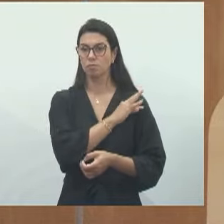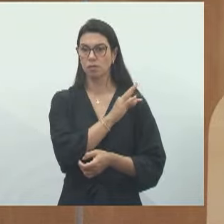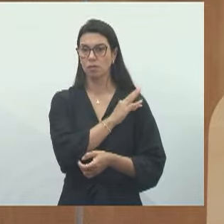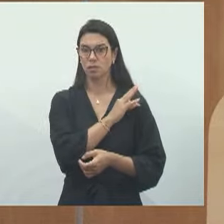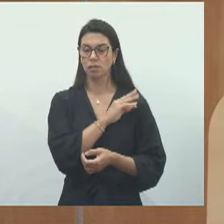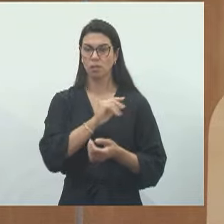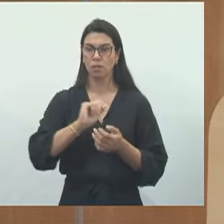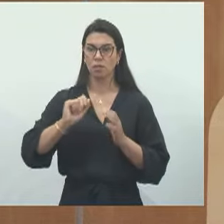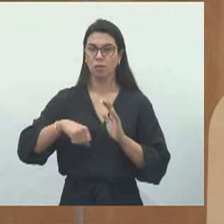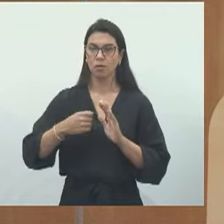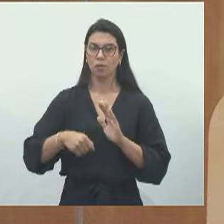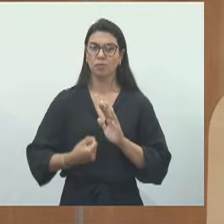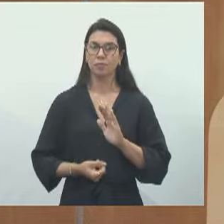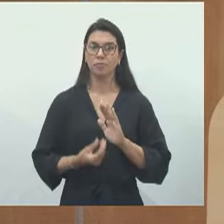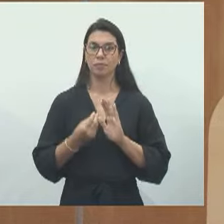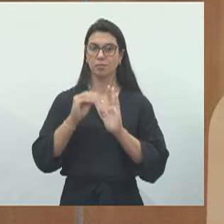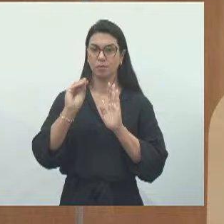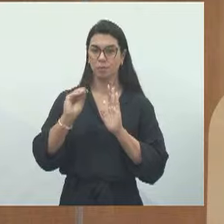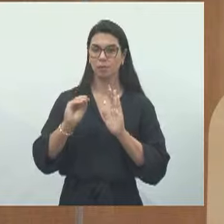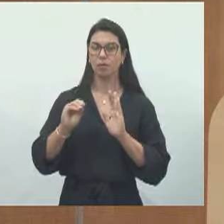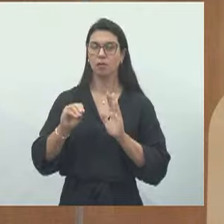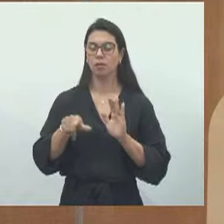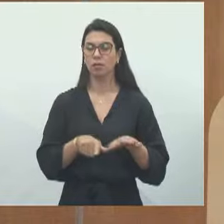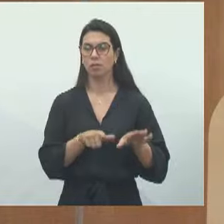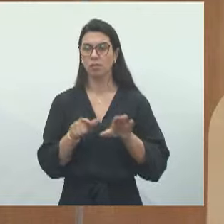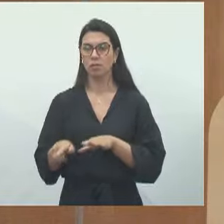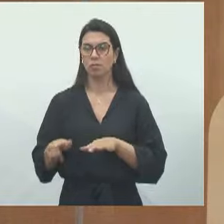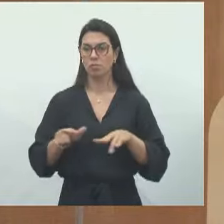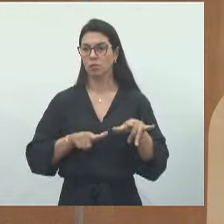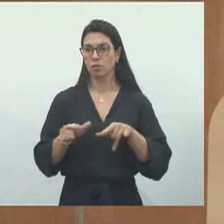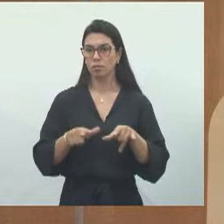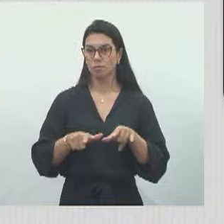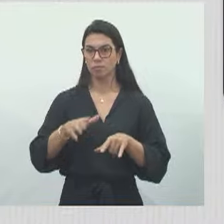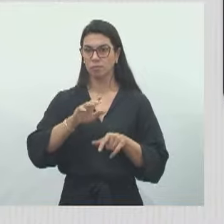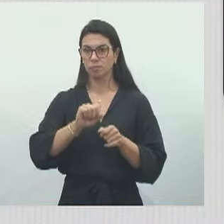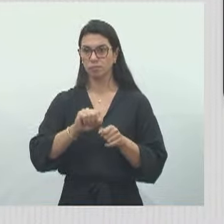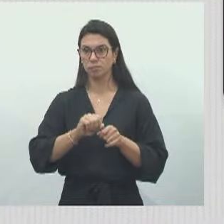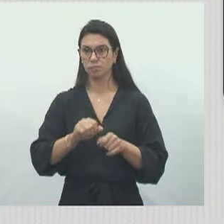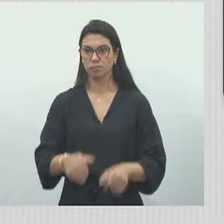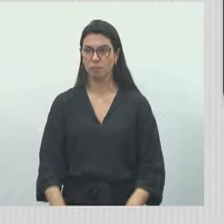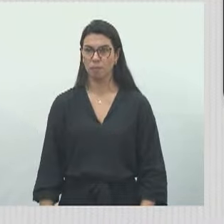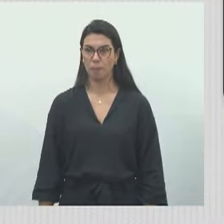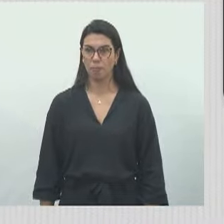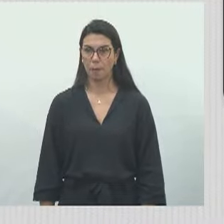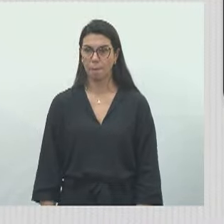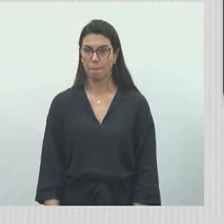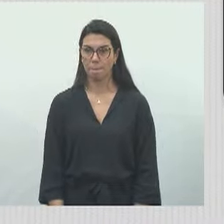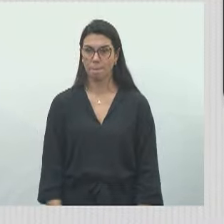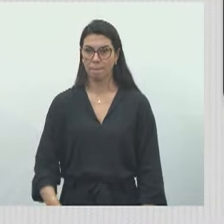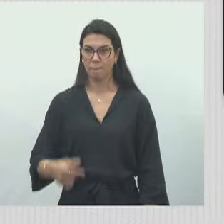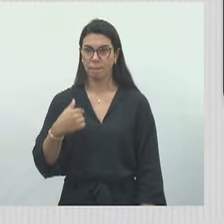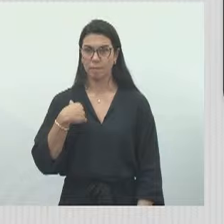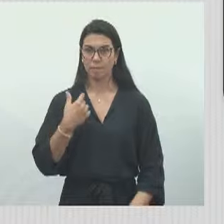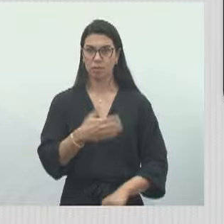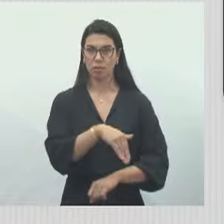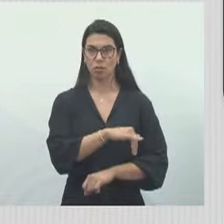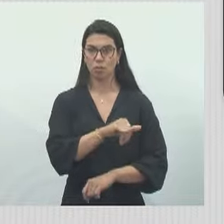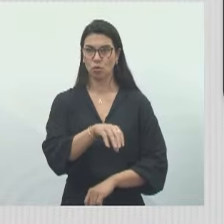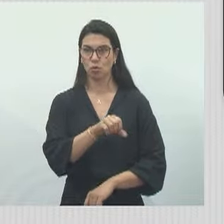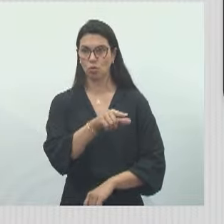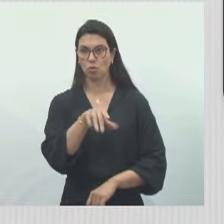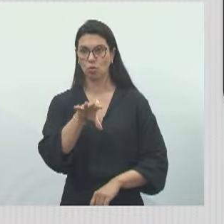aí o primeiro vídeo que a gente fez durante a semana do nosso trabalho. Olá pessoal, estou aqui na rua João Paulo